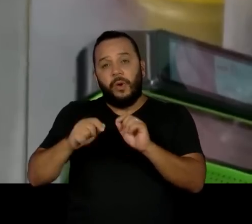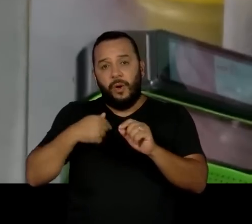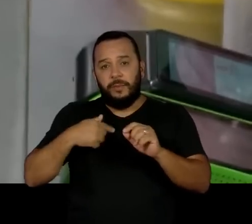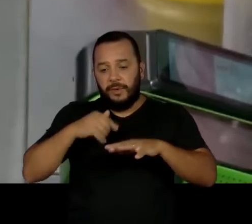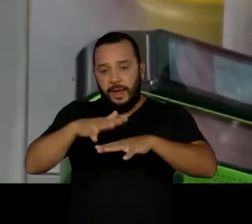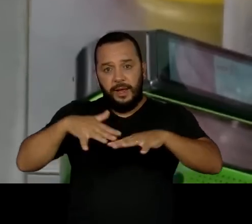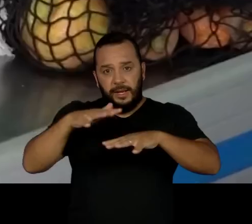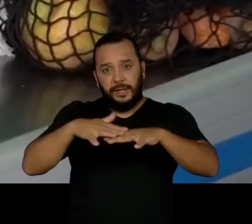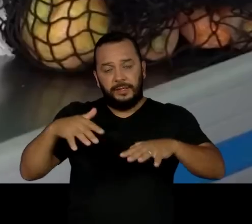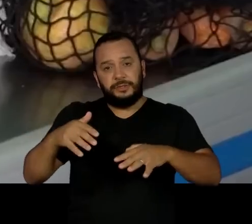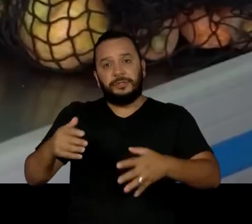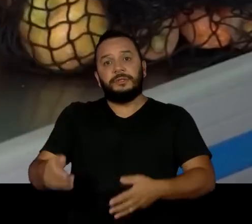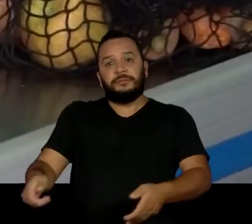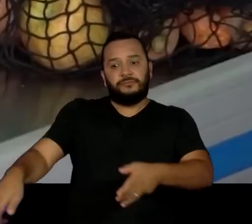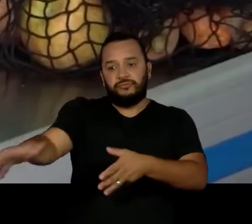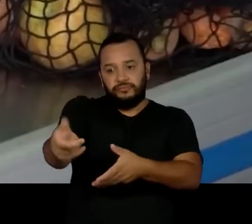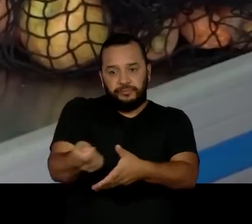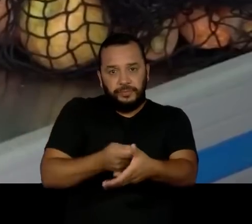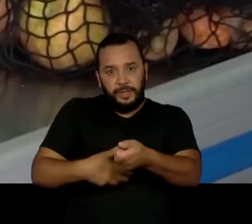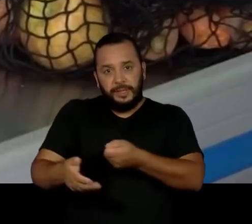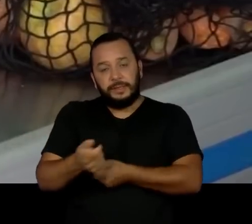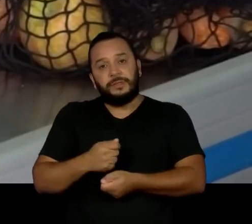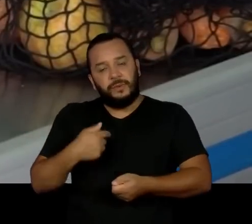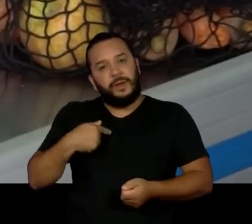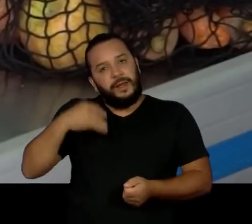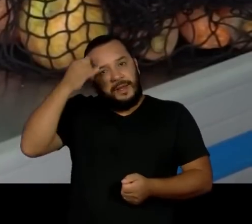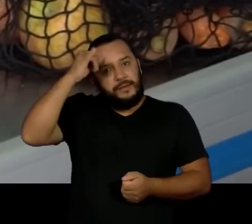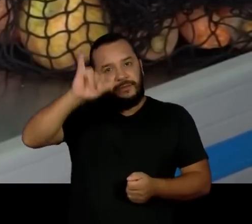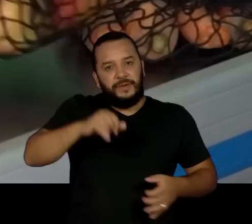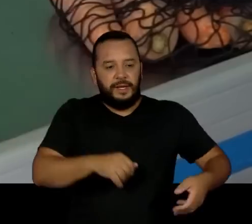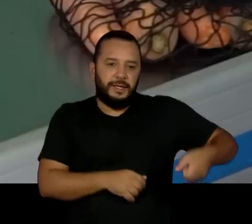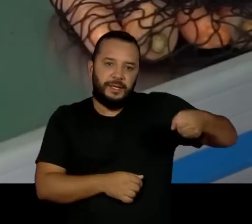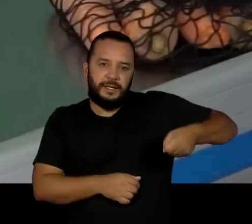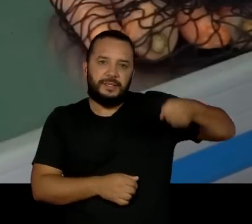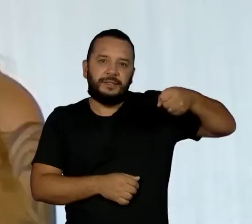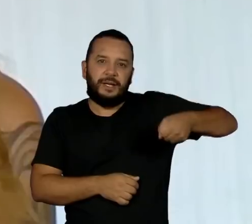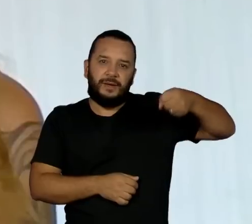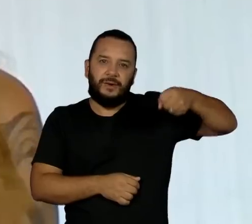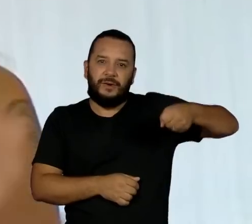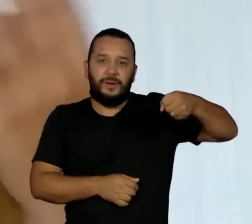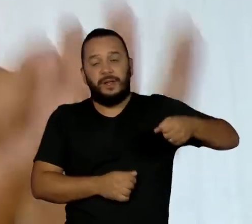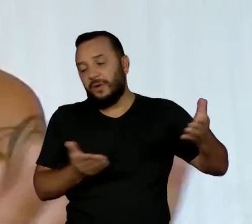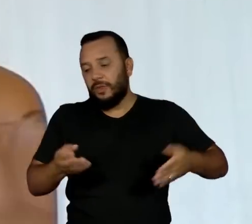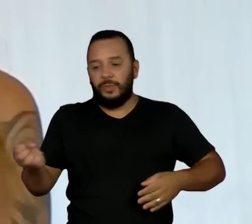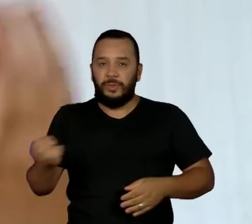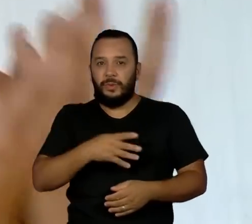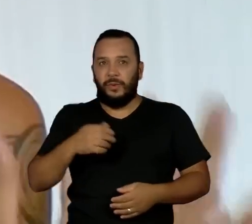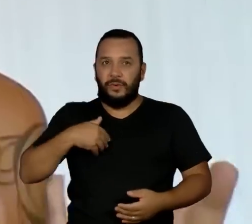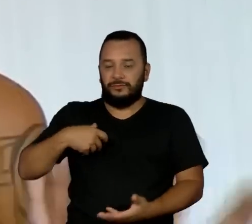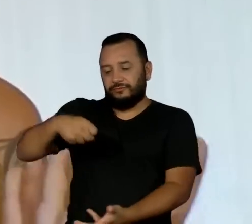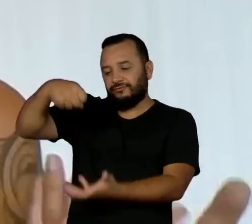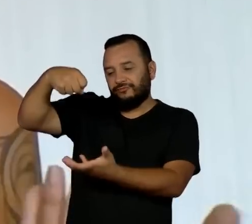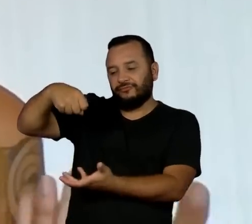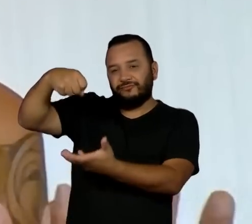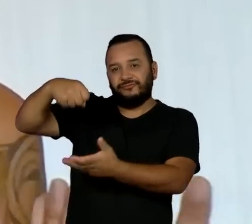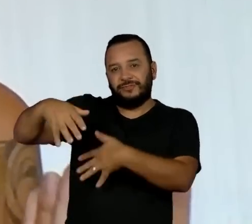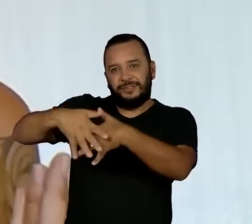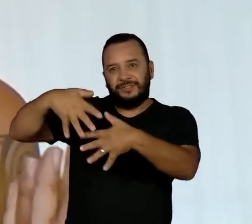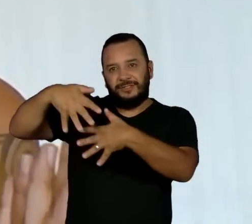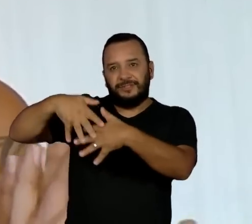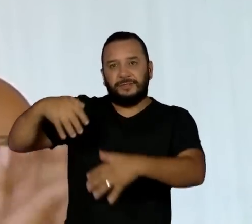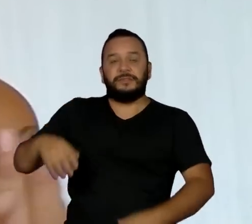plásticas, outro poluente presente nas águas marinhas. A gente tinha uma demanda que vinha de uma